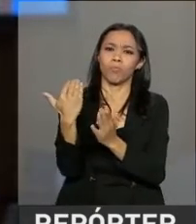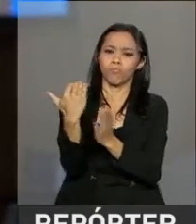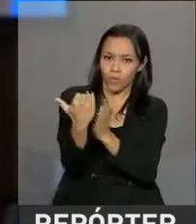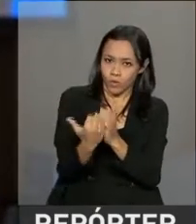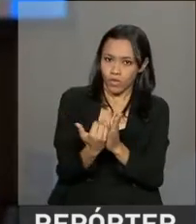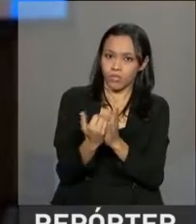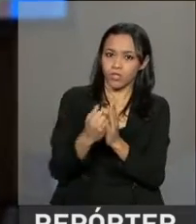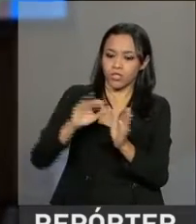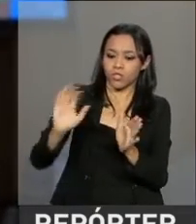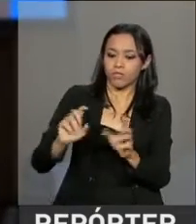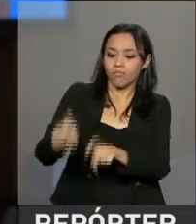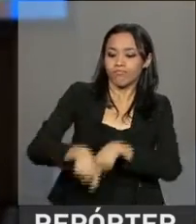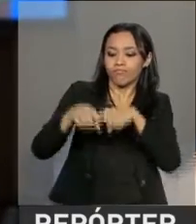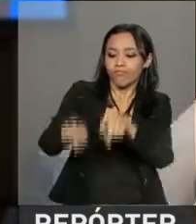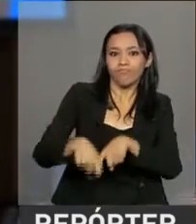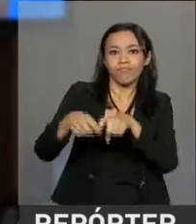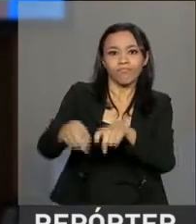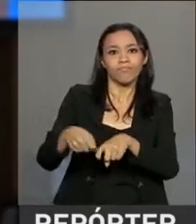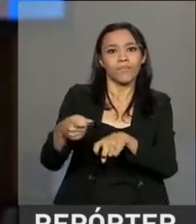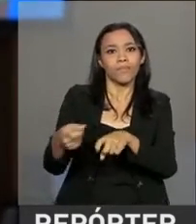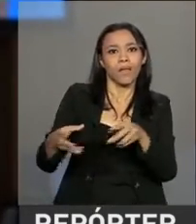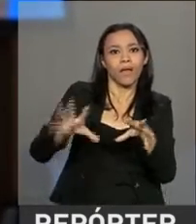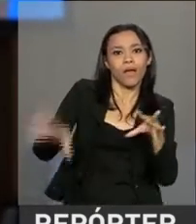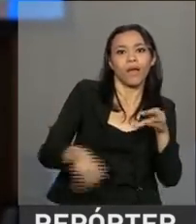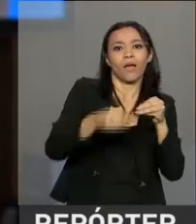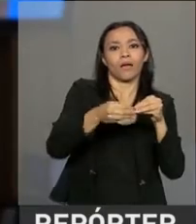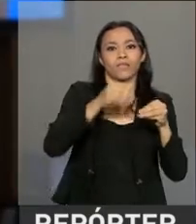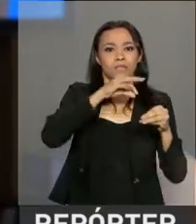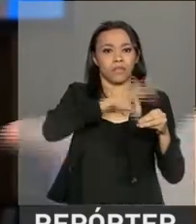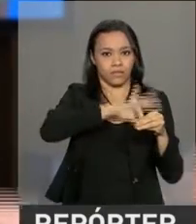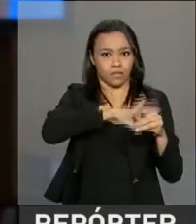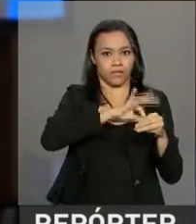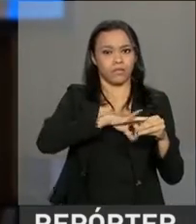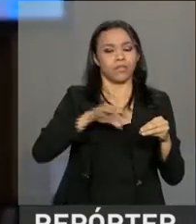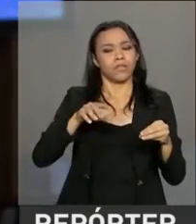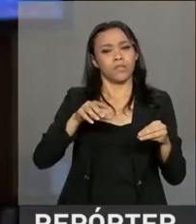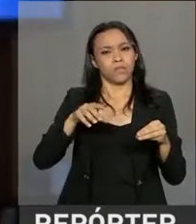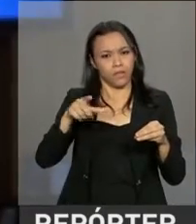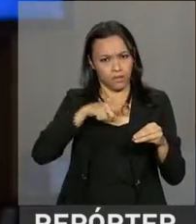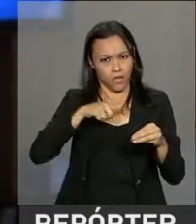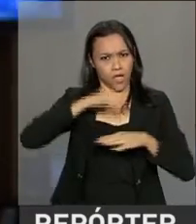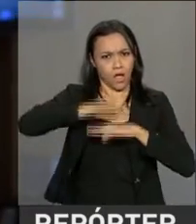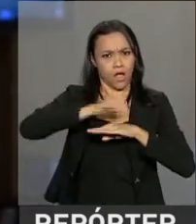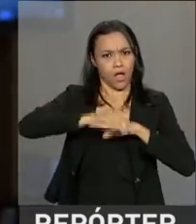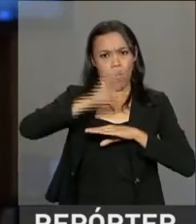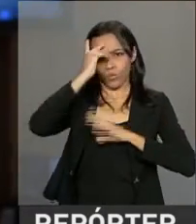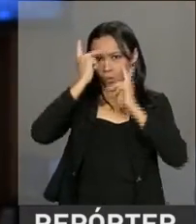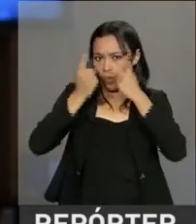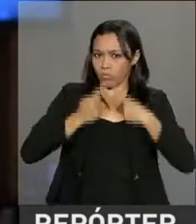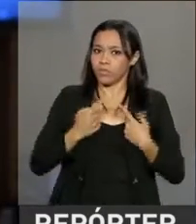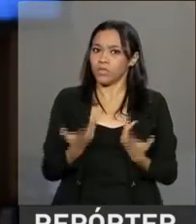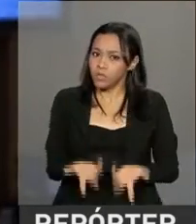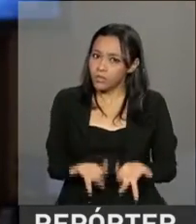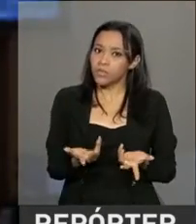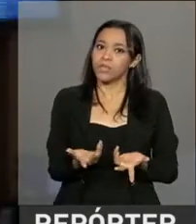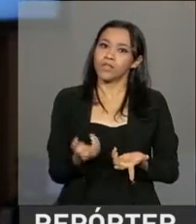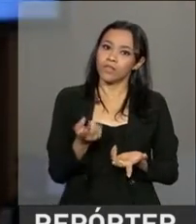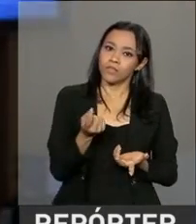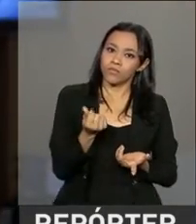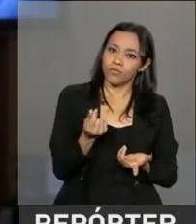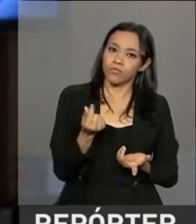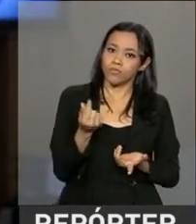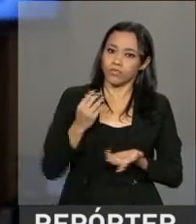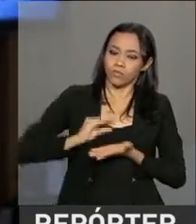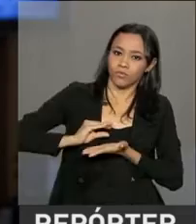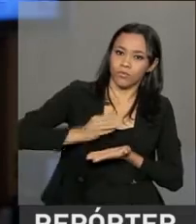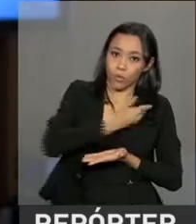essas famílias a encontrar também, ter outra renda, né, se terem autonomia, né, em relação ao repasse de recursos